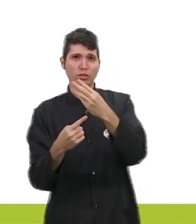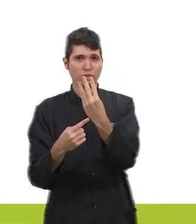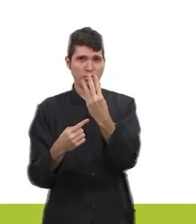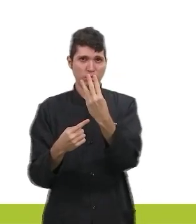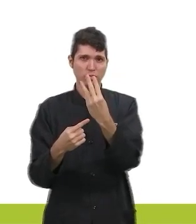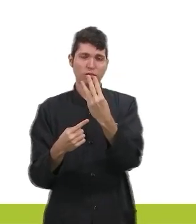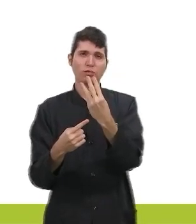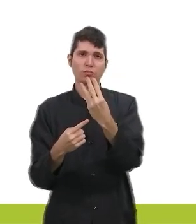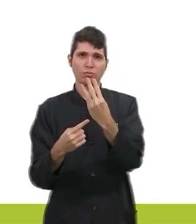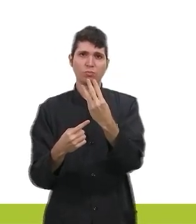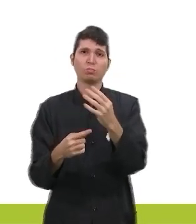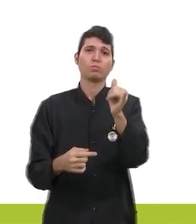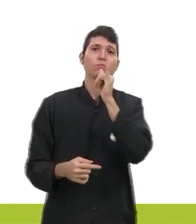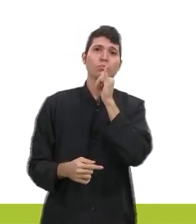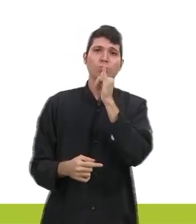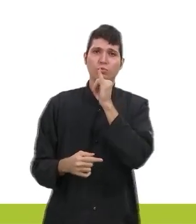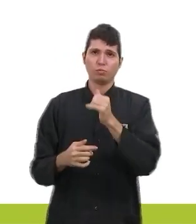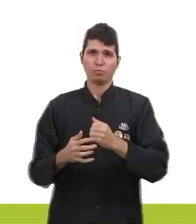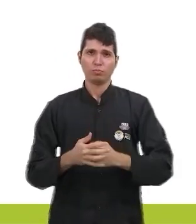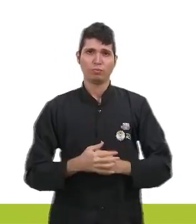exemplo,